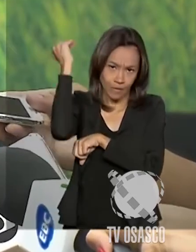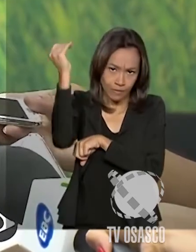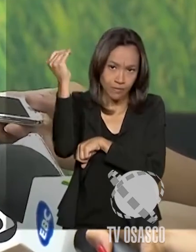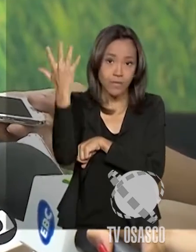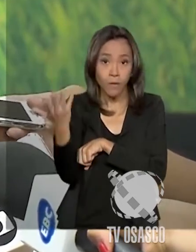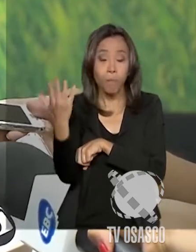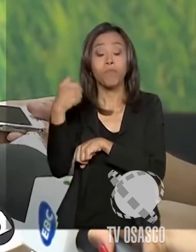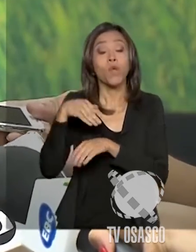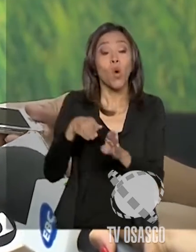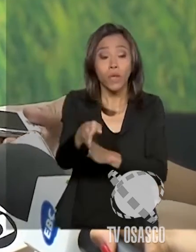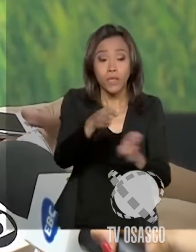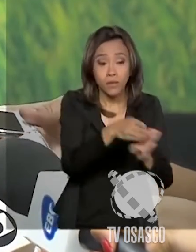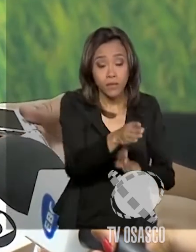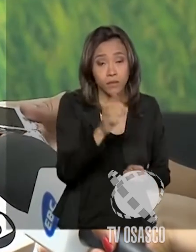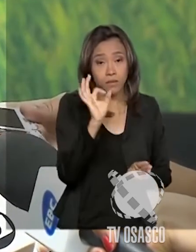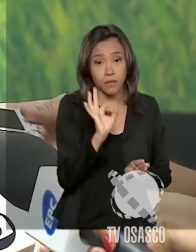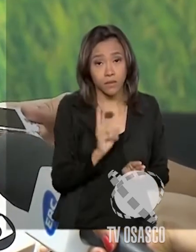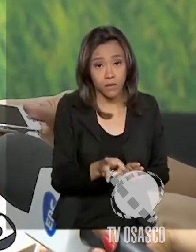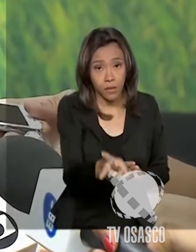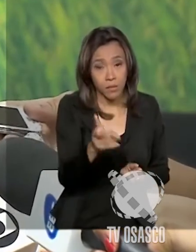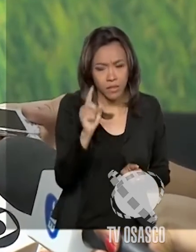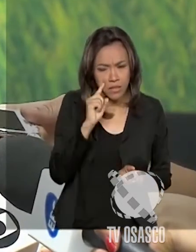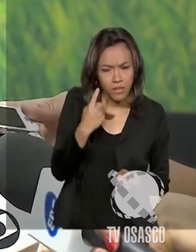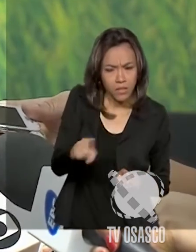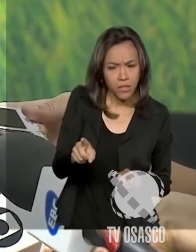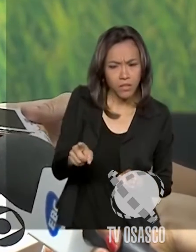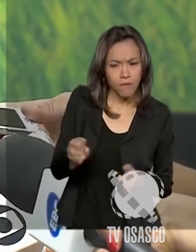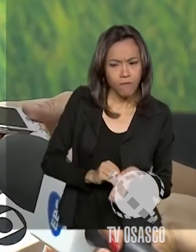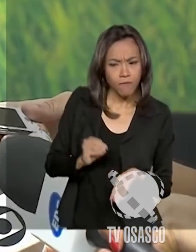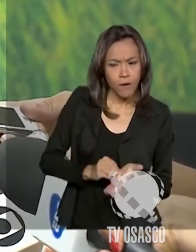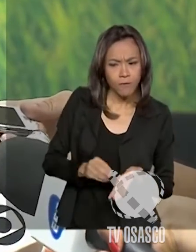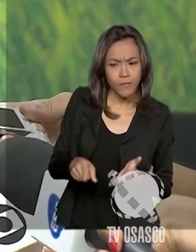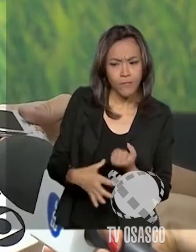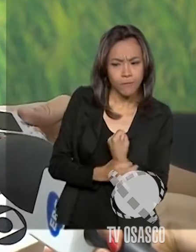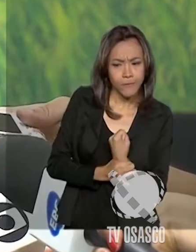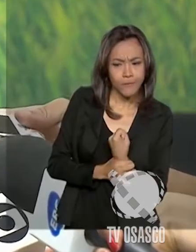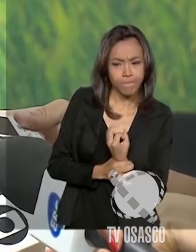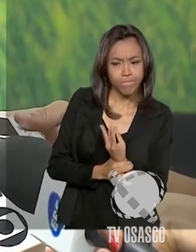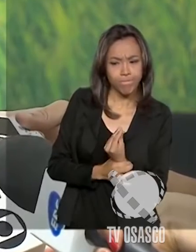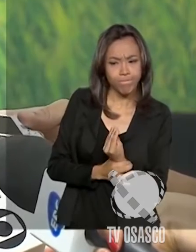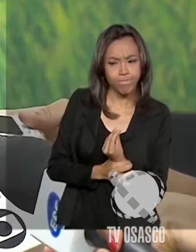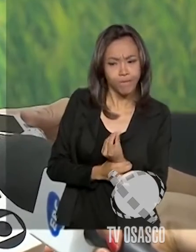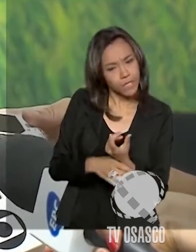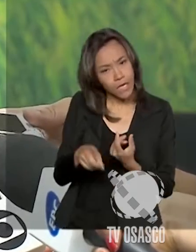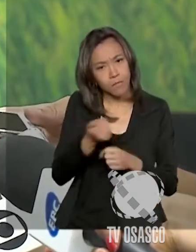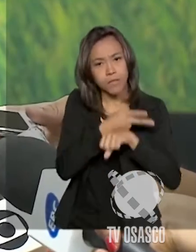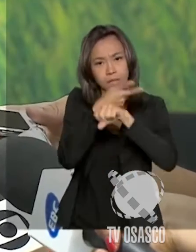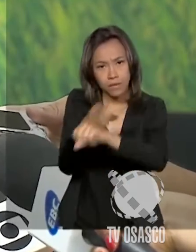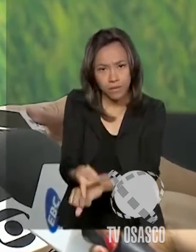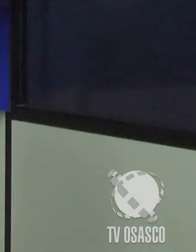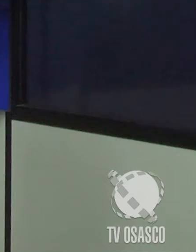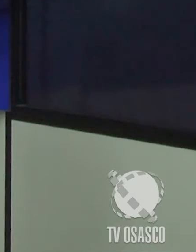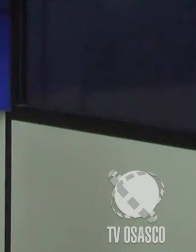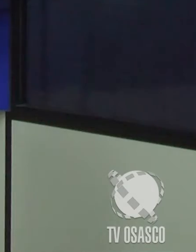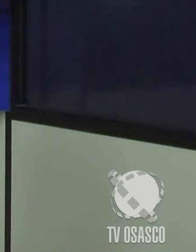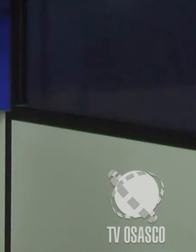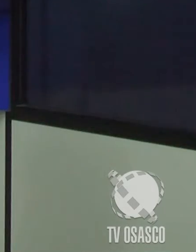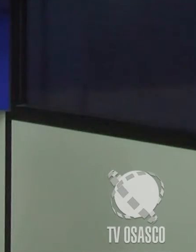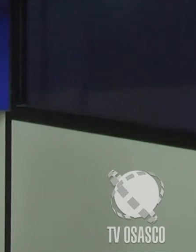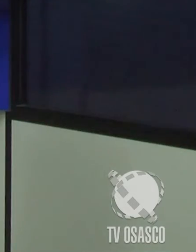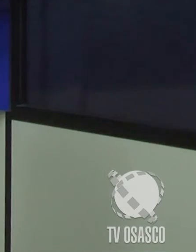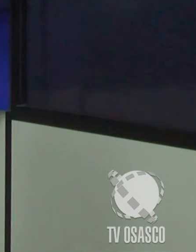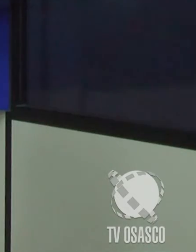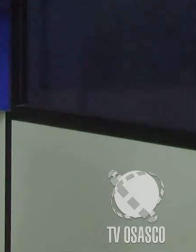recomenda é que sempre o produto rastreado, ele apresentou uma maior segurança e que seja procurado esse produto, uma vez que a rastabilidade é obrigatória. Mais